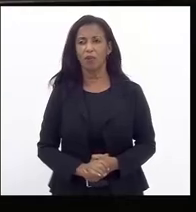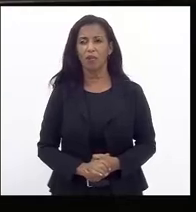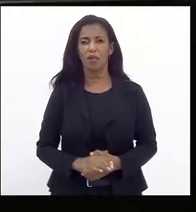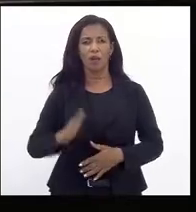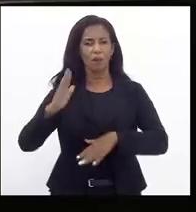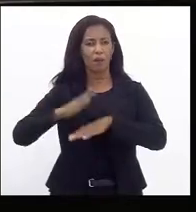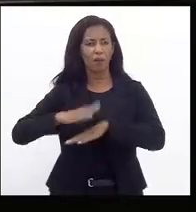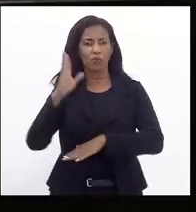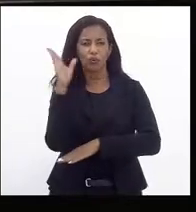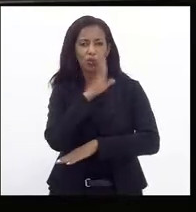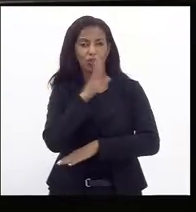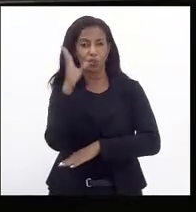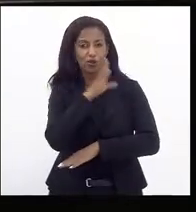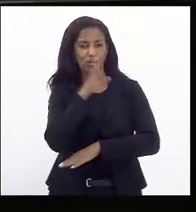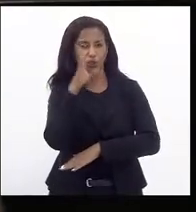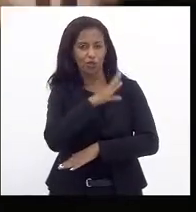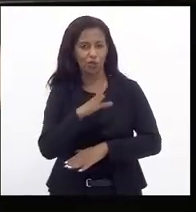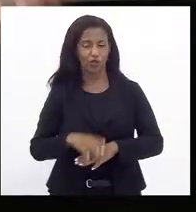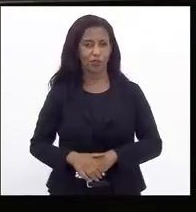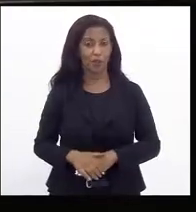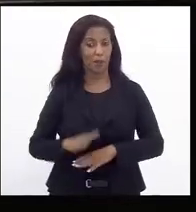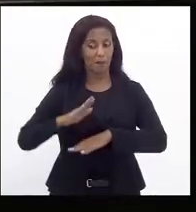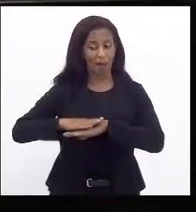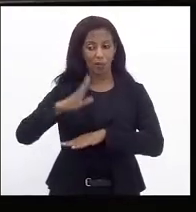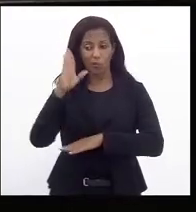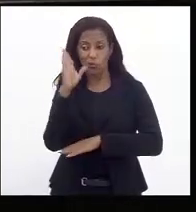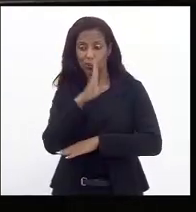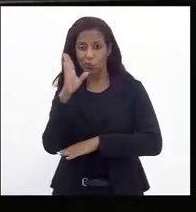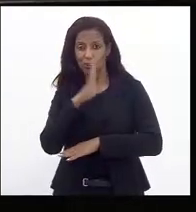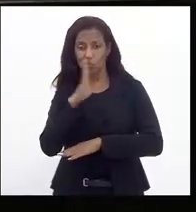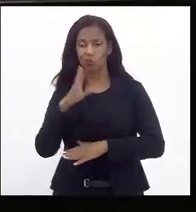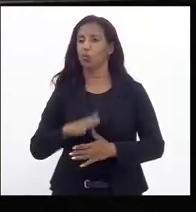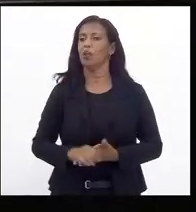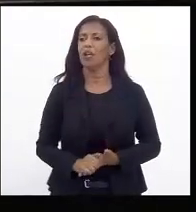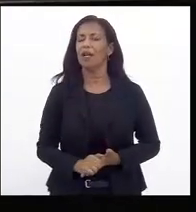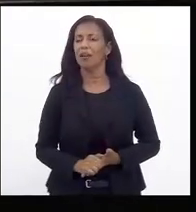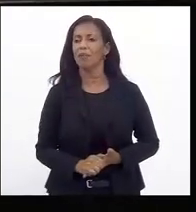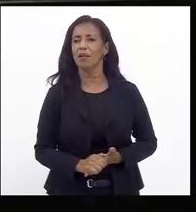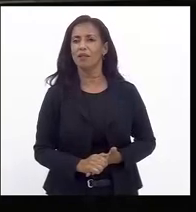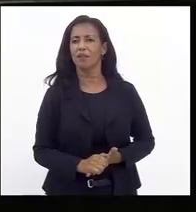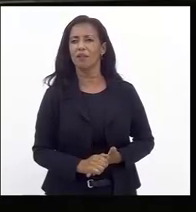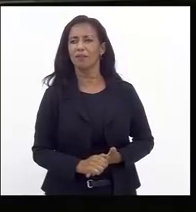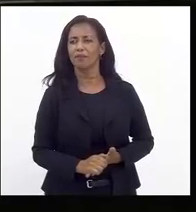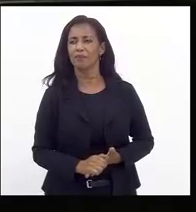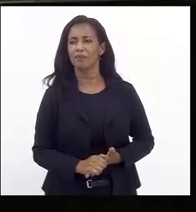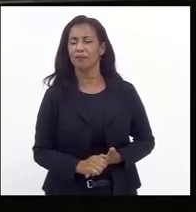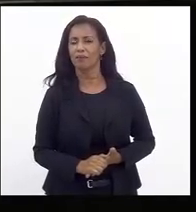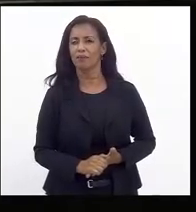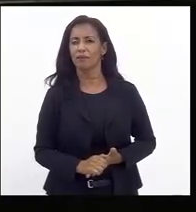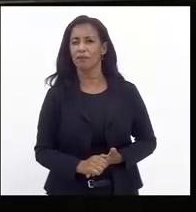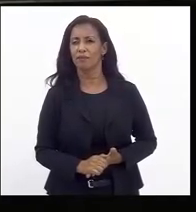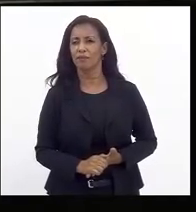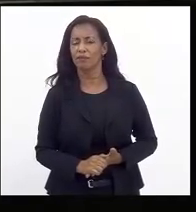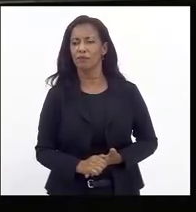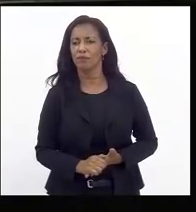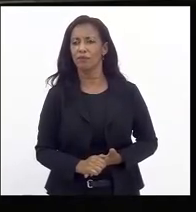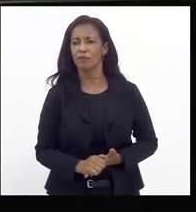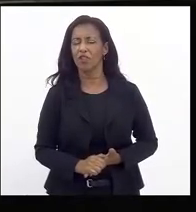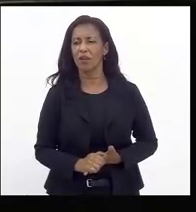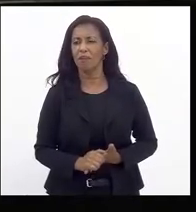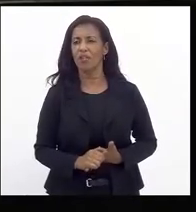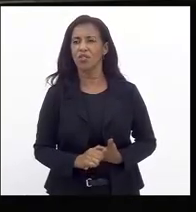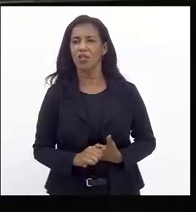e mais urgente mas emergenciais e mais urgente e as imposições